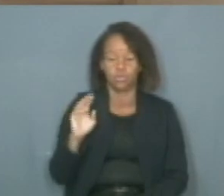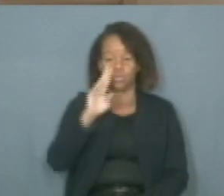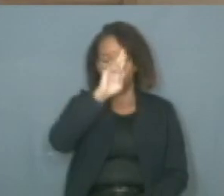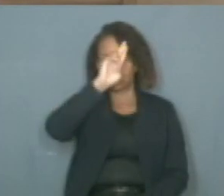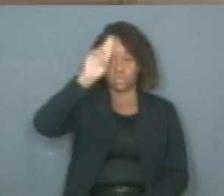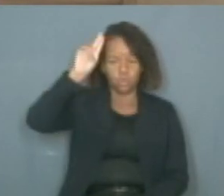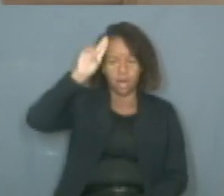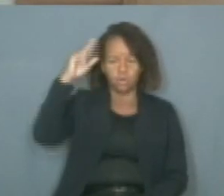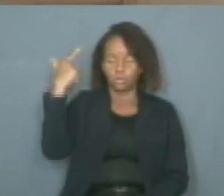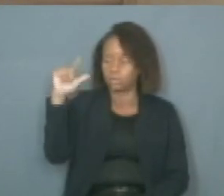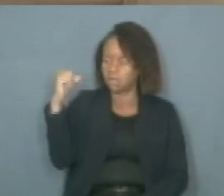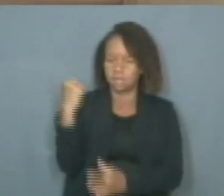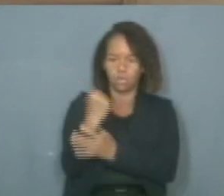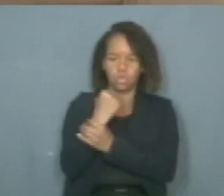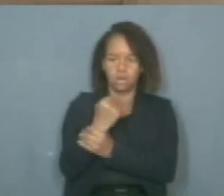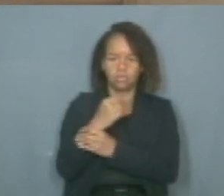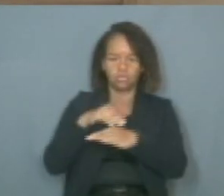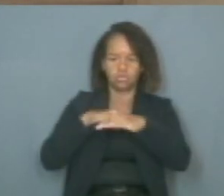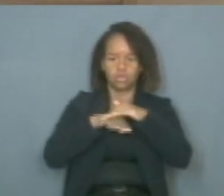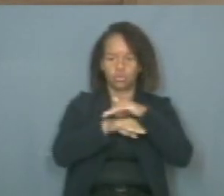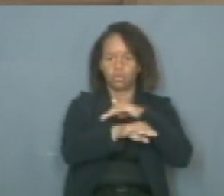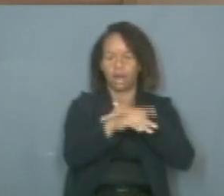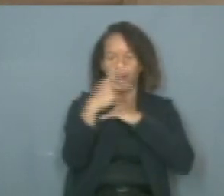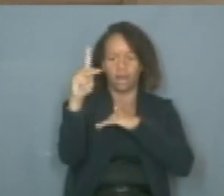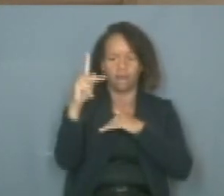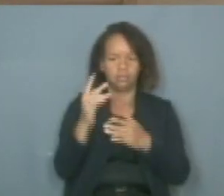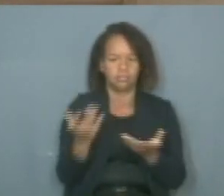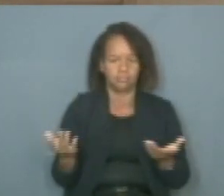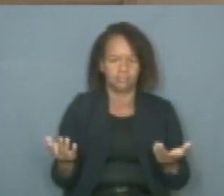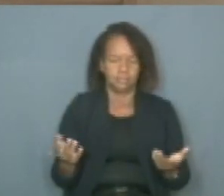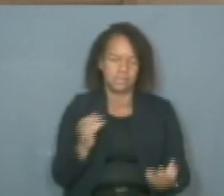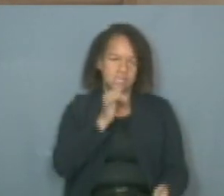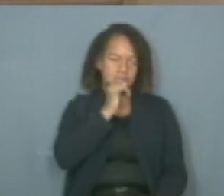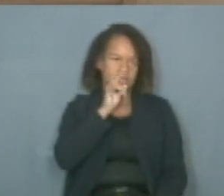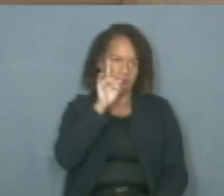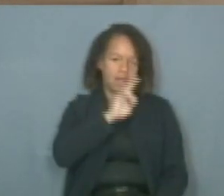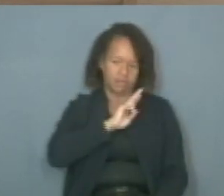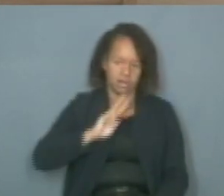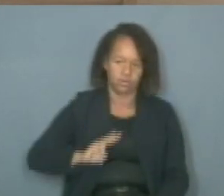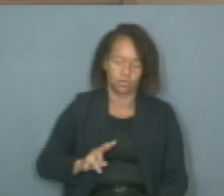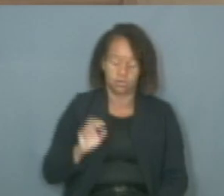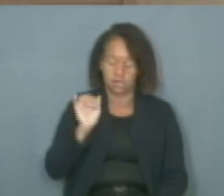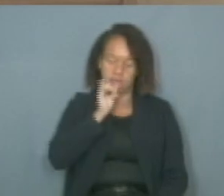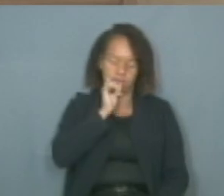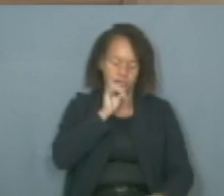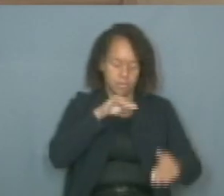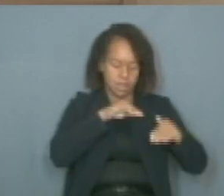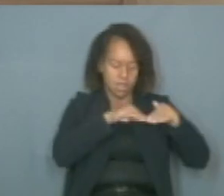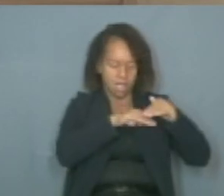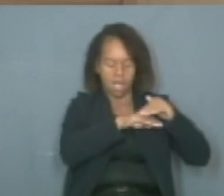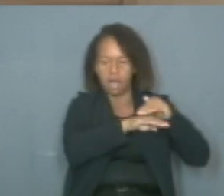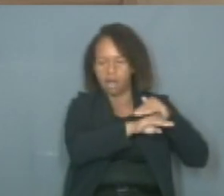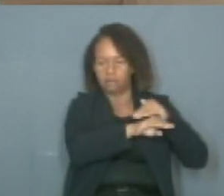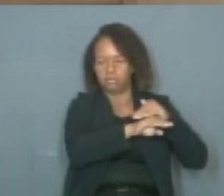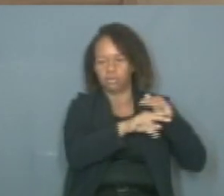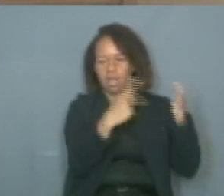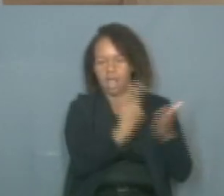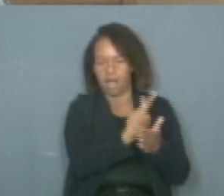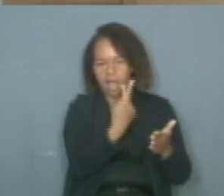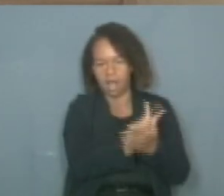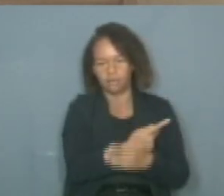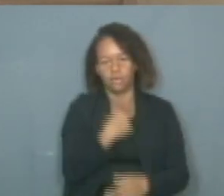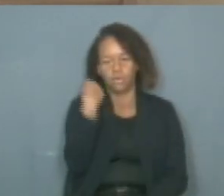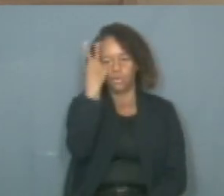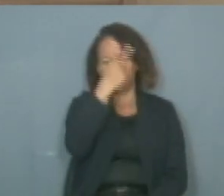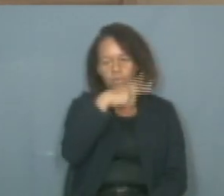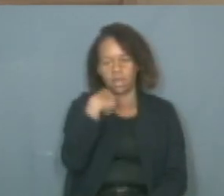Os usuários, por exemplo, não têm segurança de estacionar naquele local. Então, avalie, vereador. A pessoa estaciona, às vezes de modo indevido, 2 horas